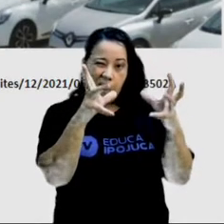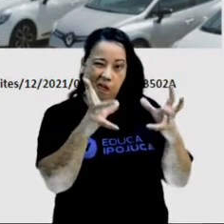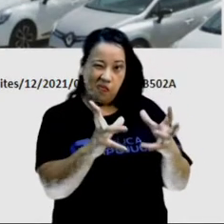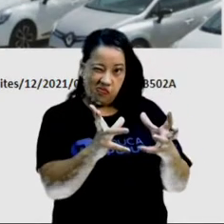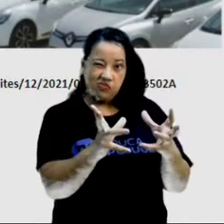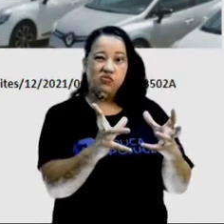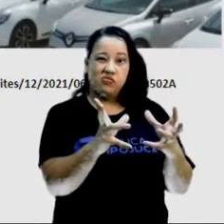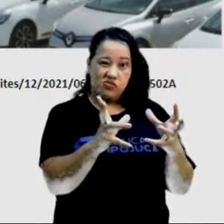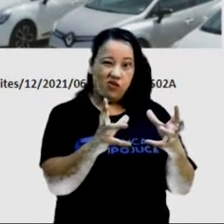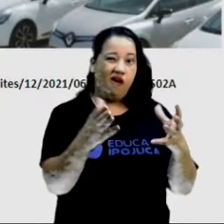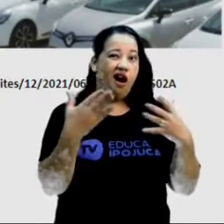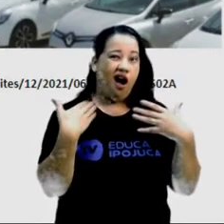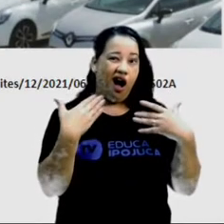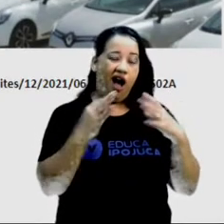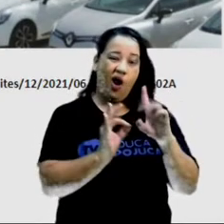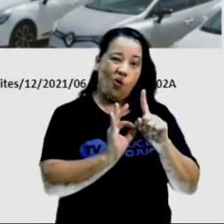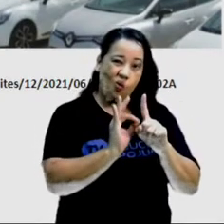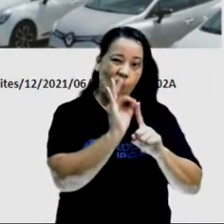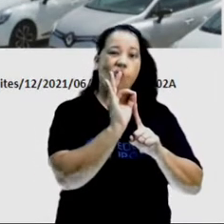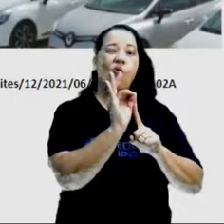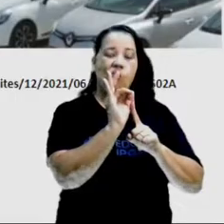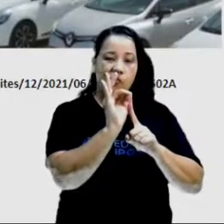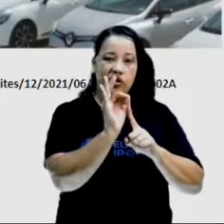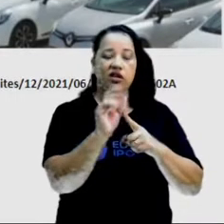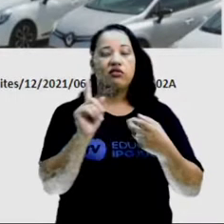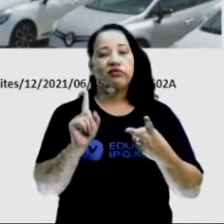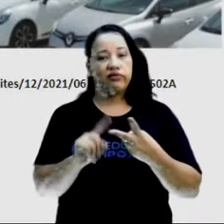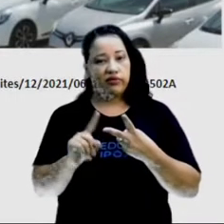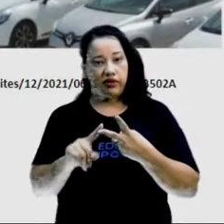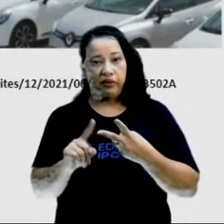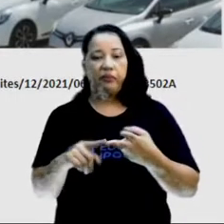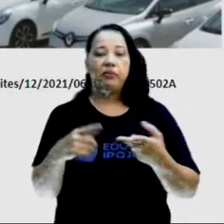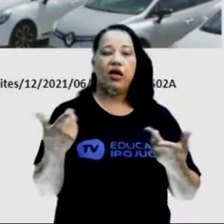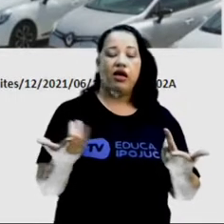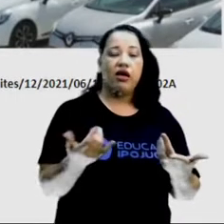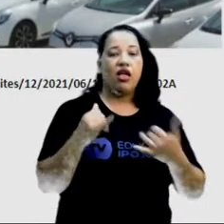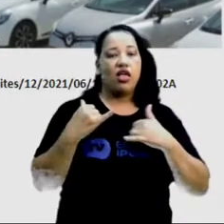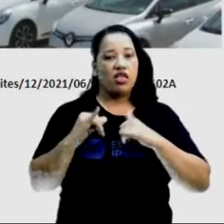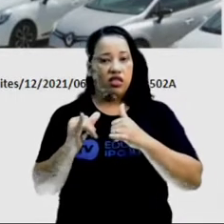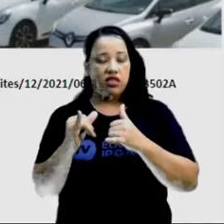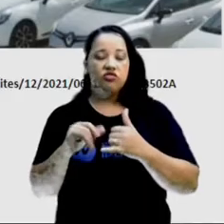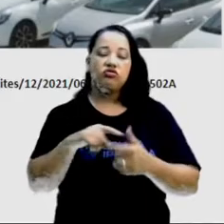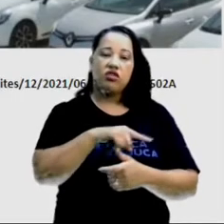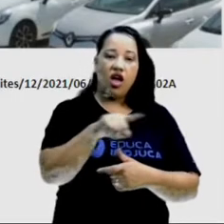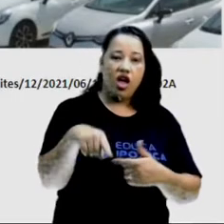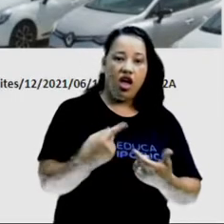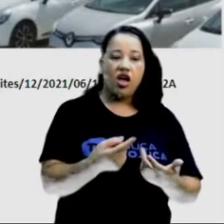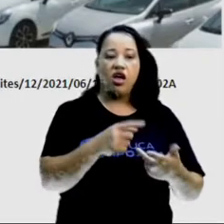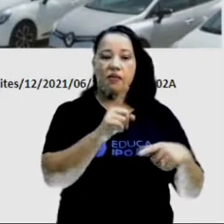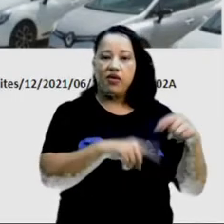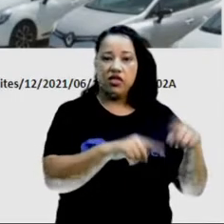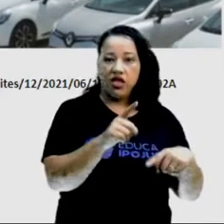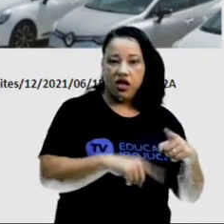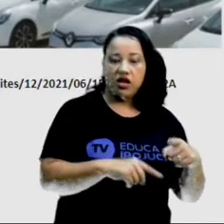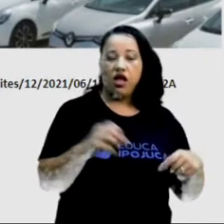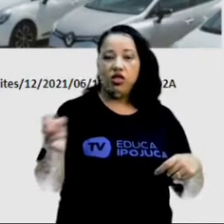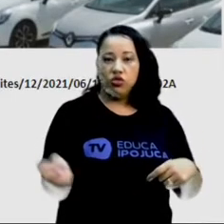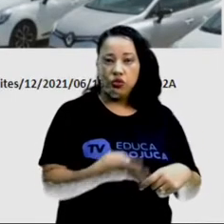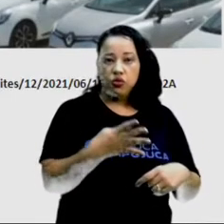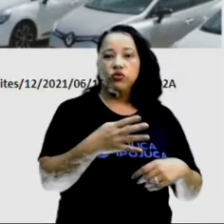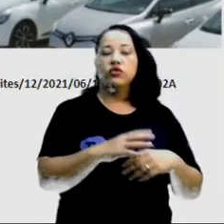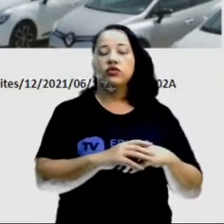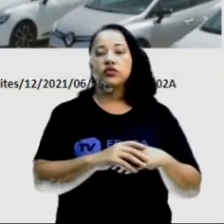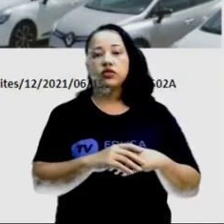aumentar a participação das fontes renováveis na matriz energética e elevar em 20%